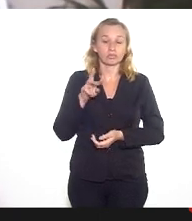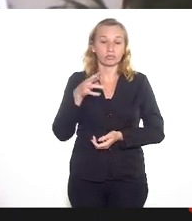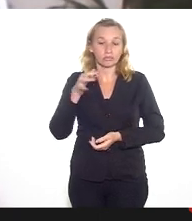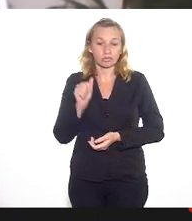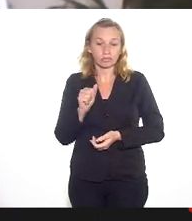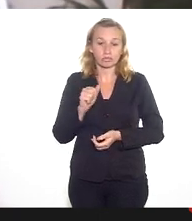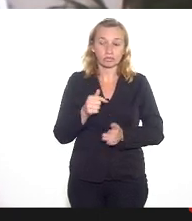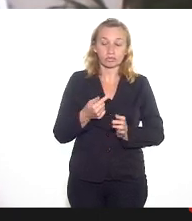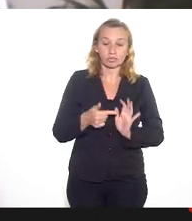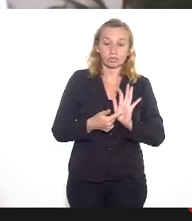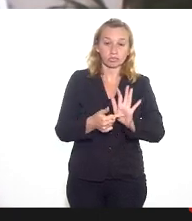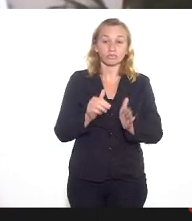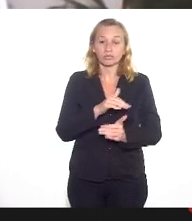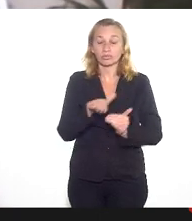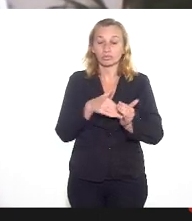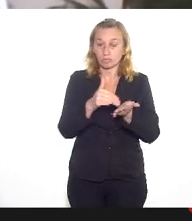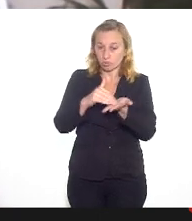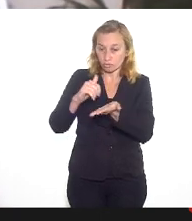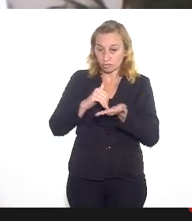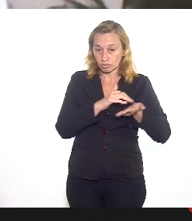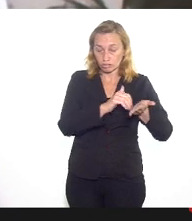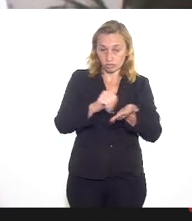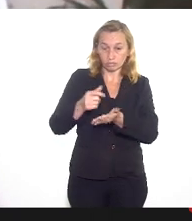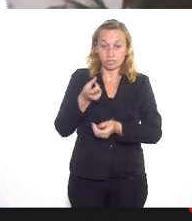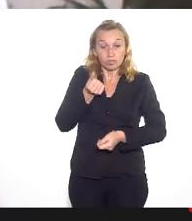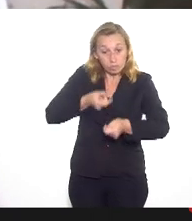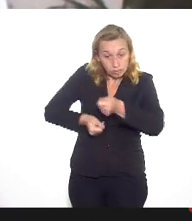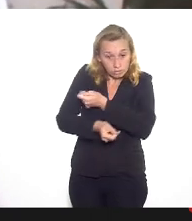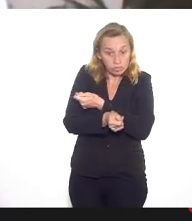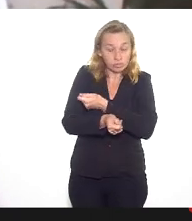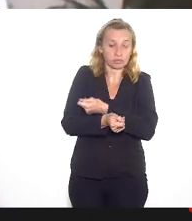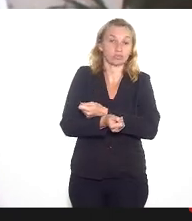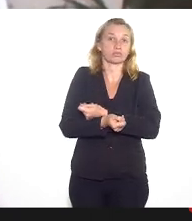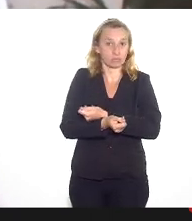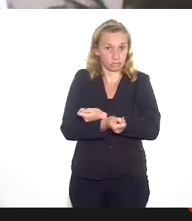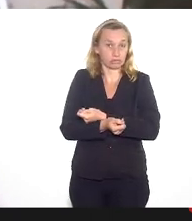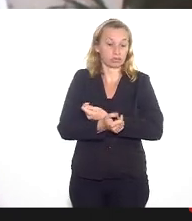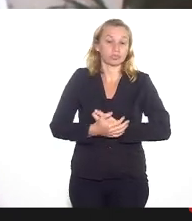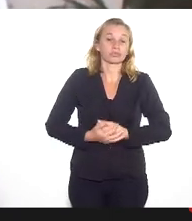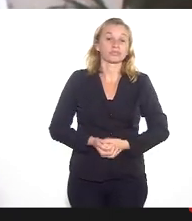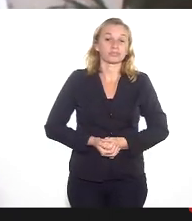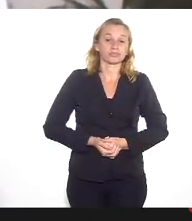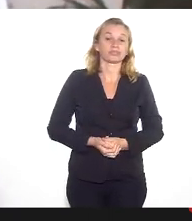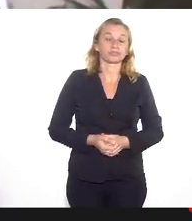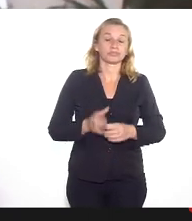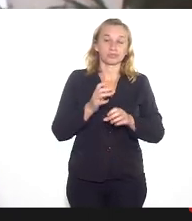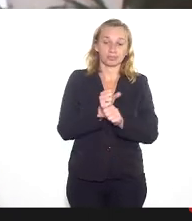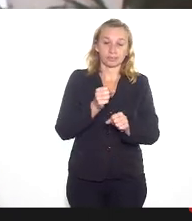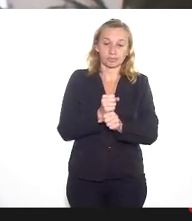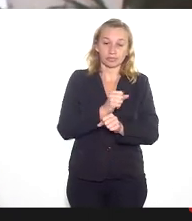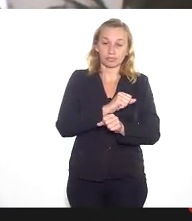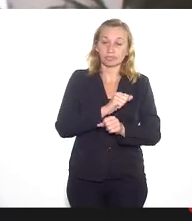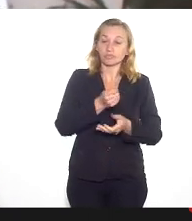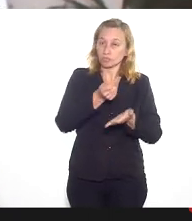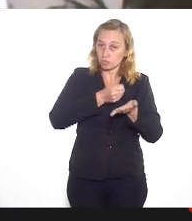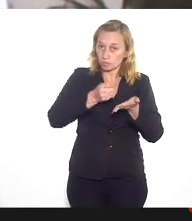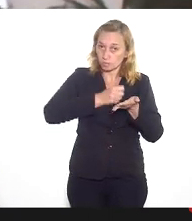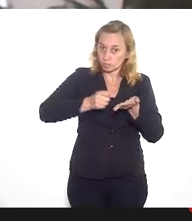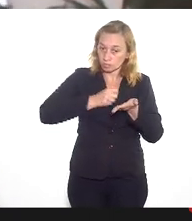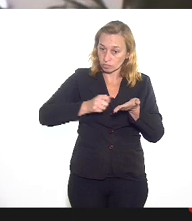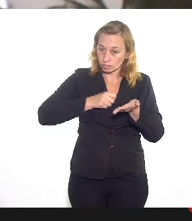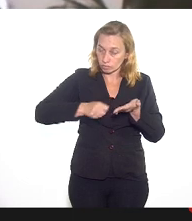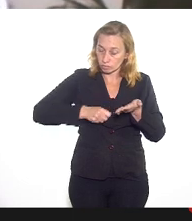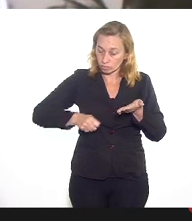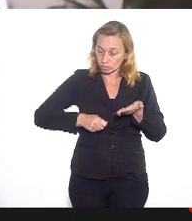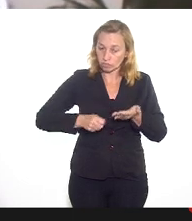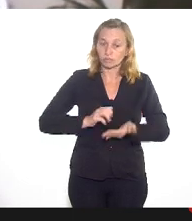suas contas, quer sejam os investimentos realizados, como seus custos e despesas efetivamente